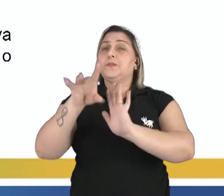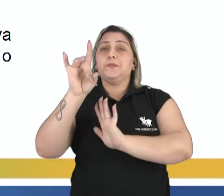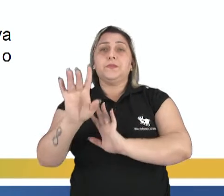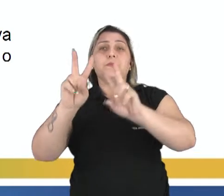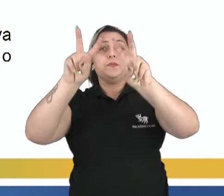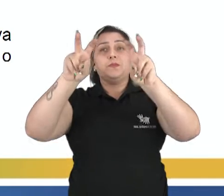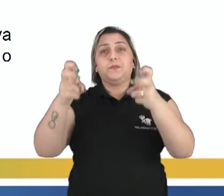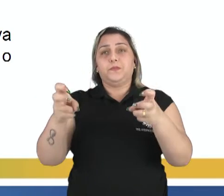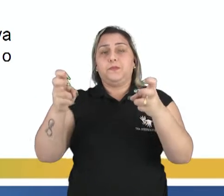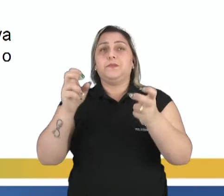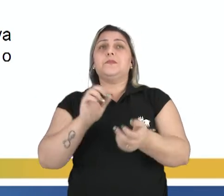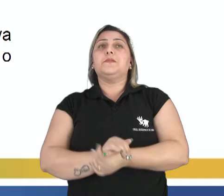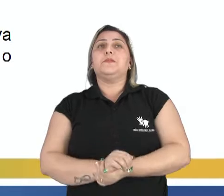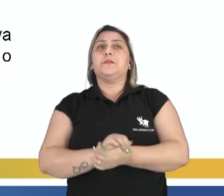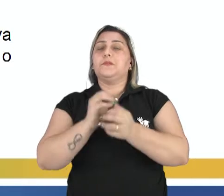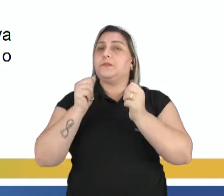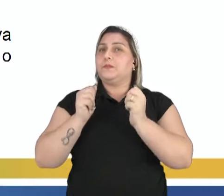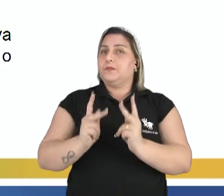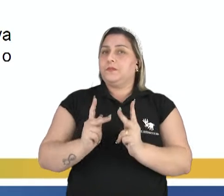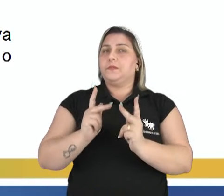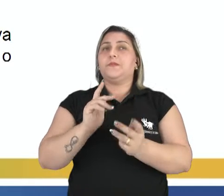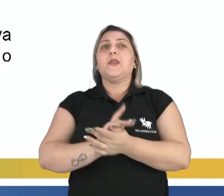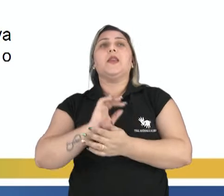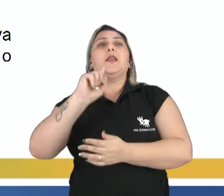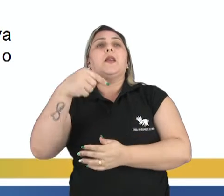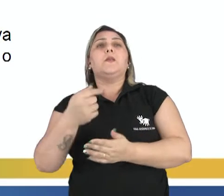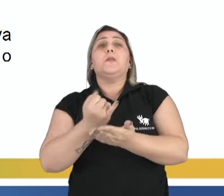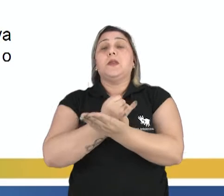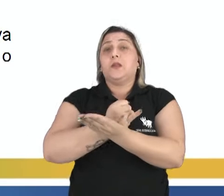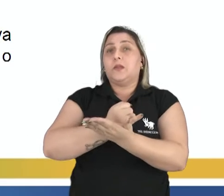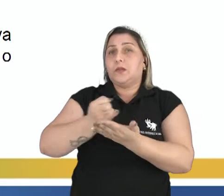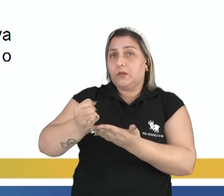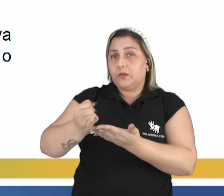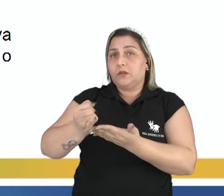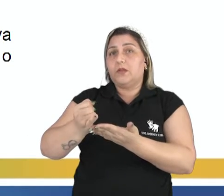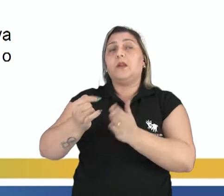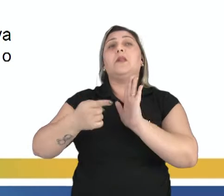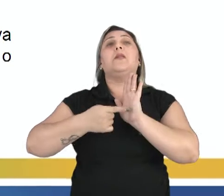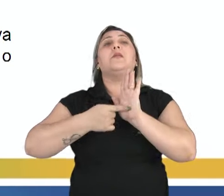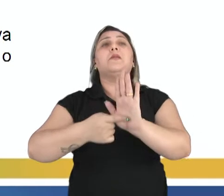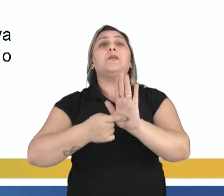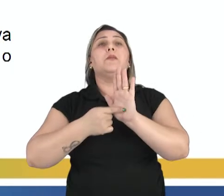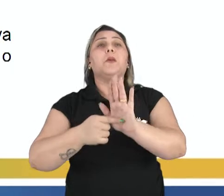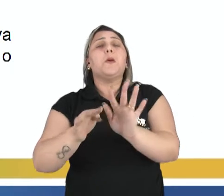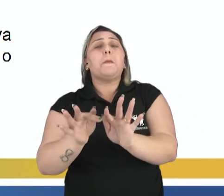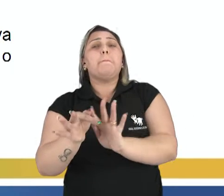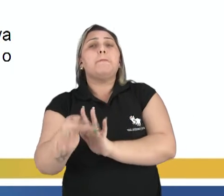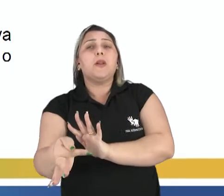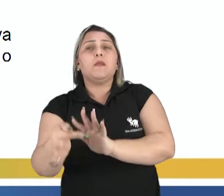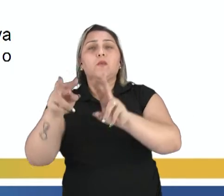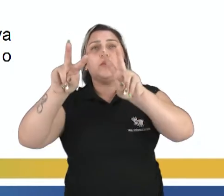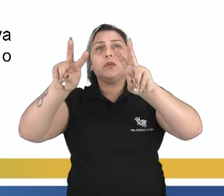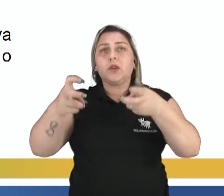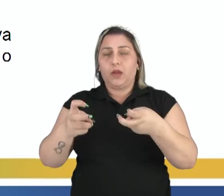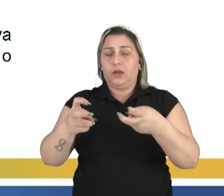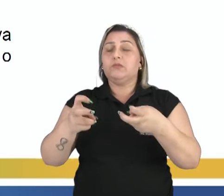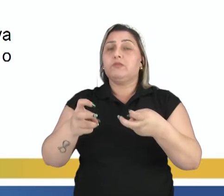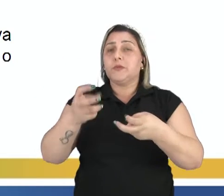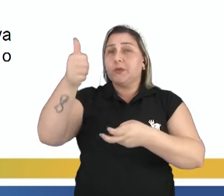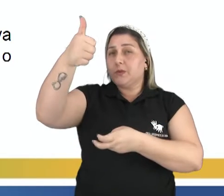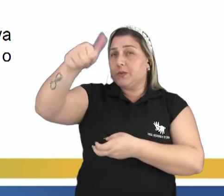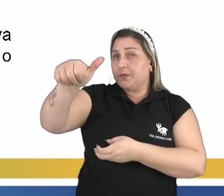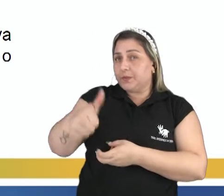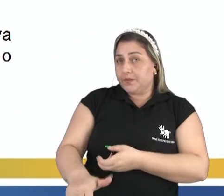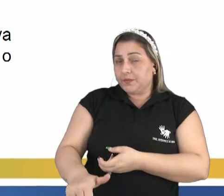vai tratar ali, tá bom? Depois vem a introdução, que apresenta de forma breve o tema que será o objeto de análise,